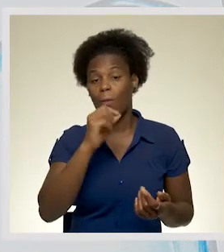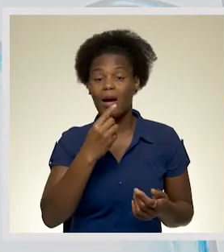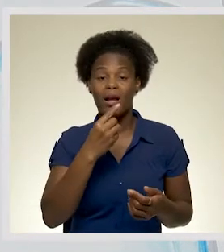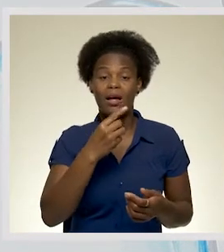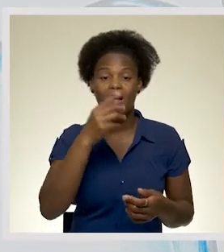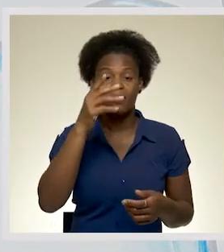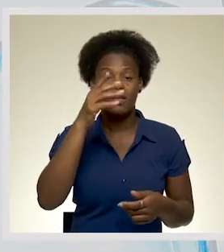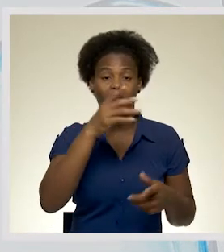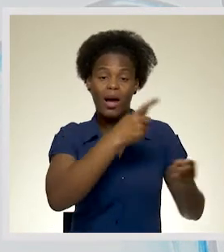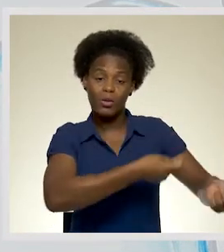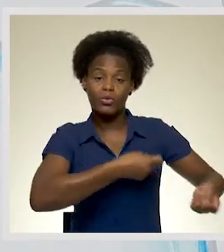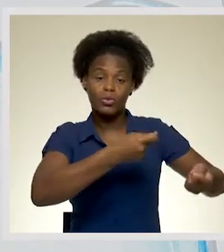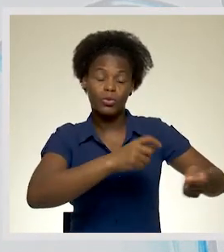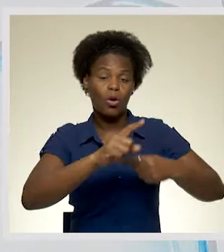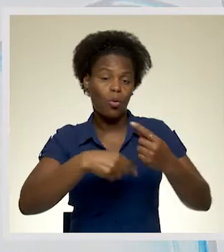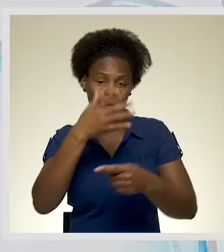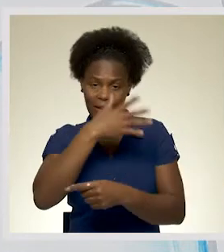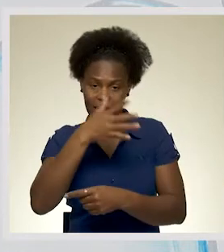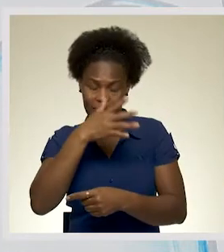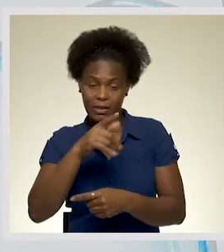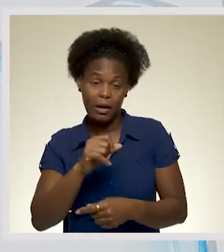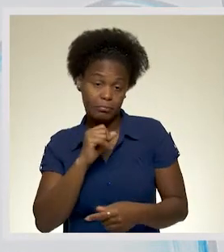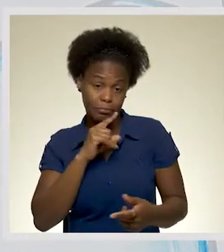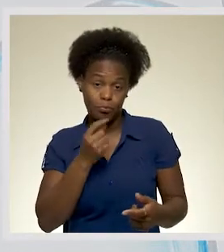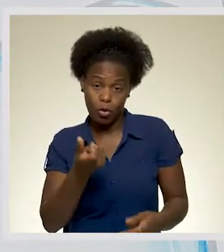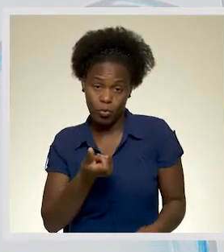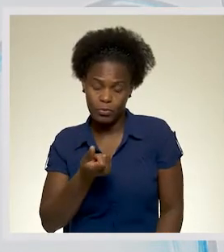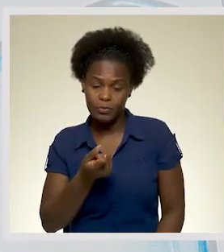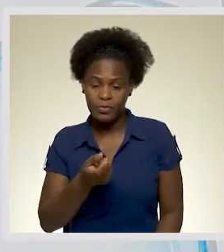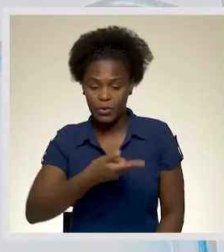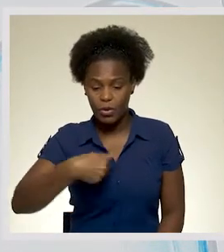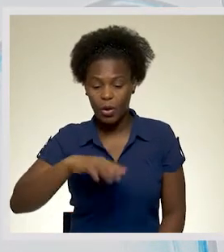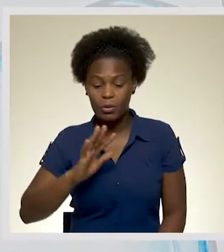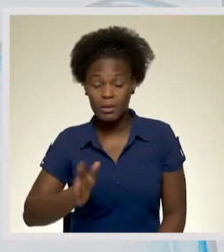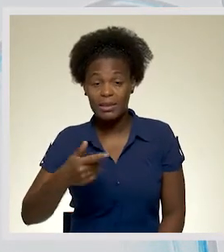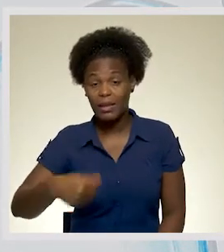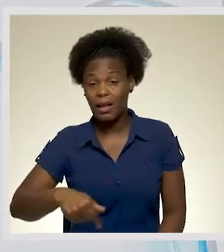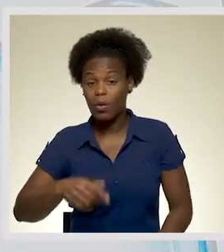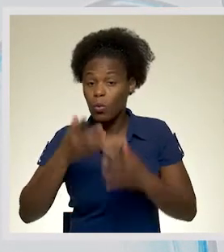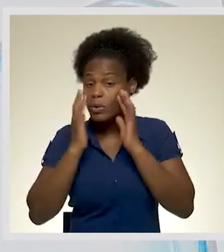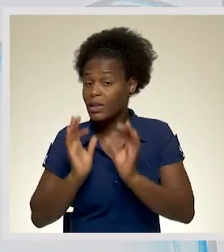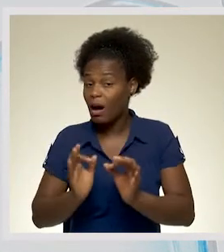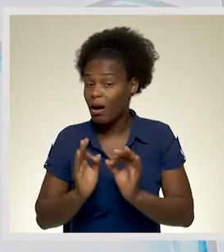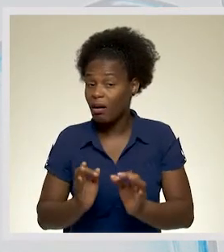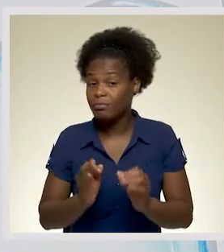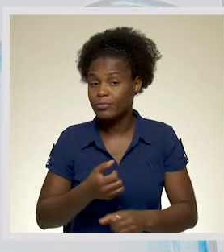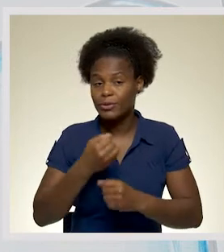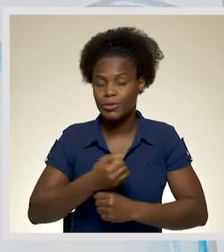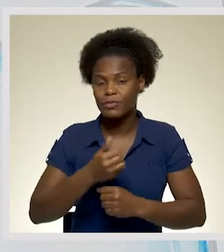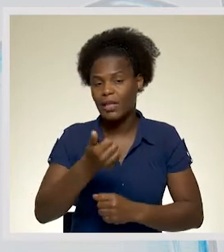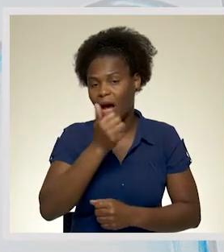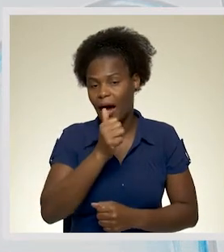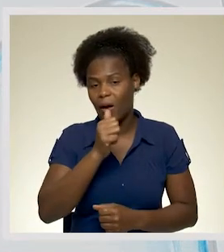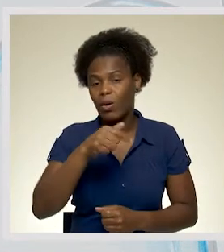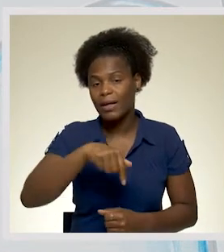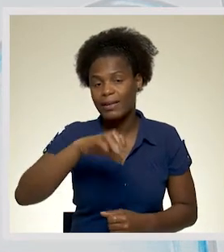uso na agricultura e outras atividades. Temos que ter muito cuidado na sustentabilidade da água